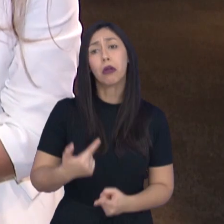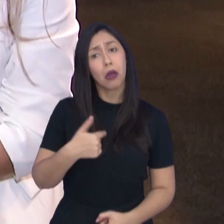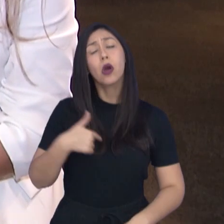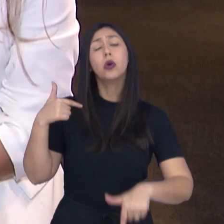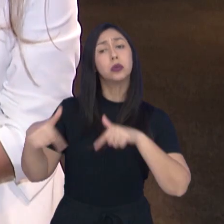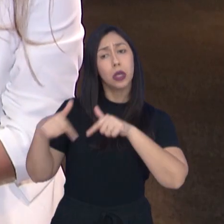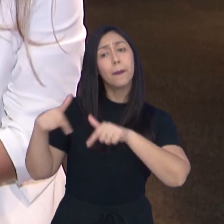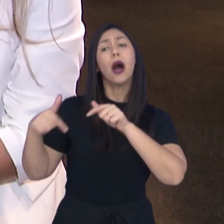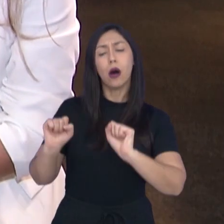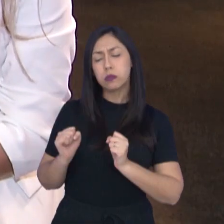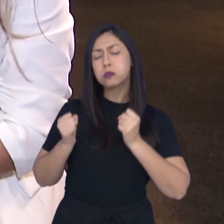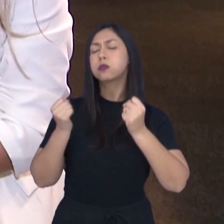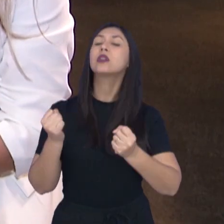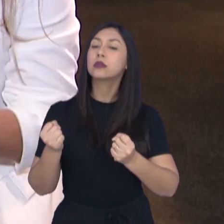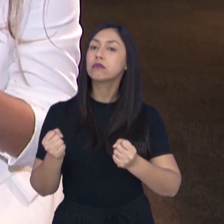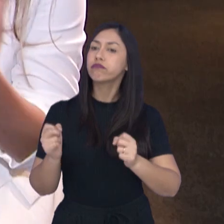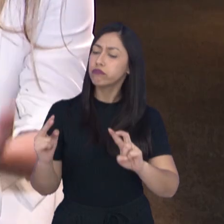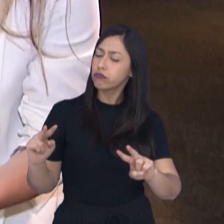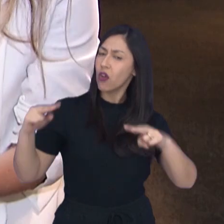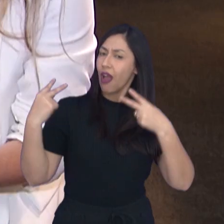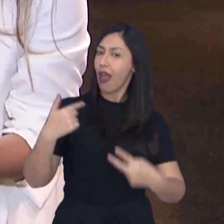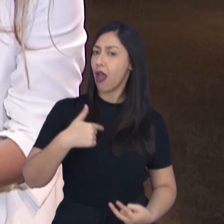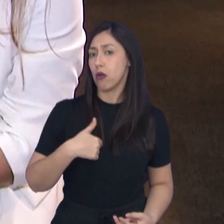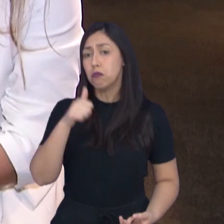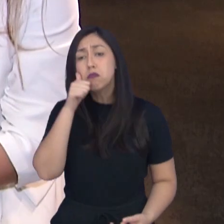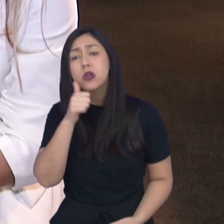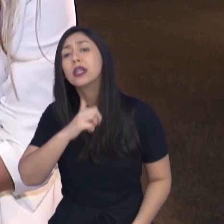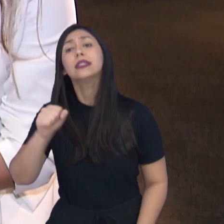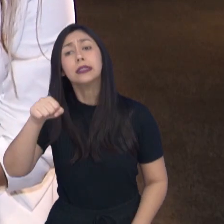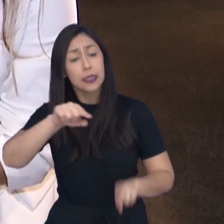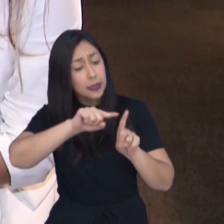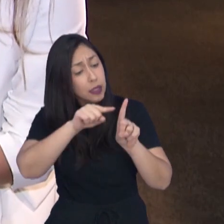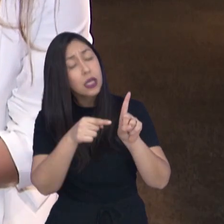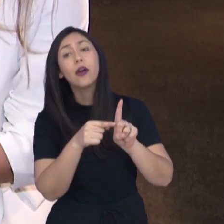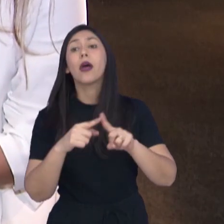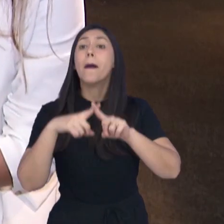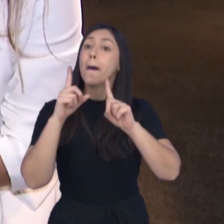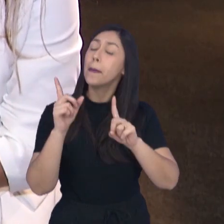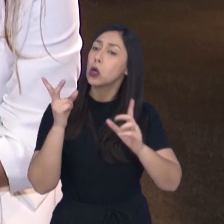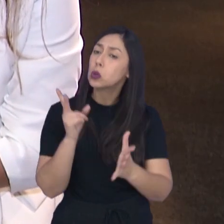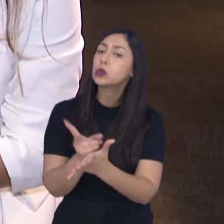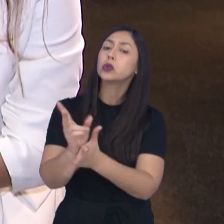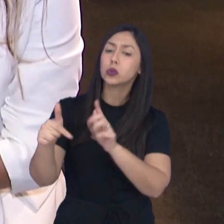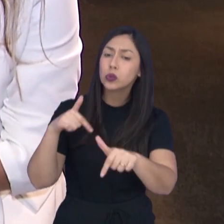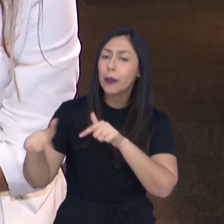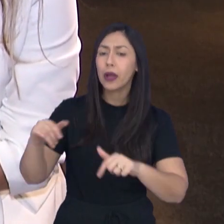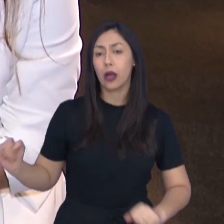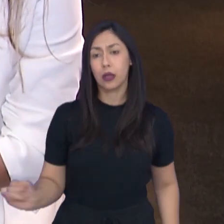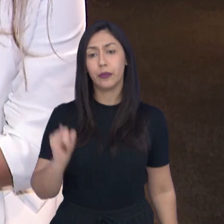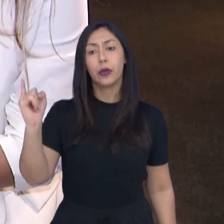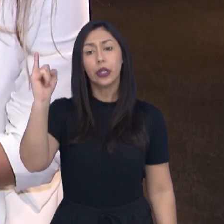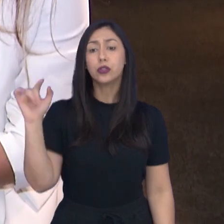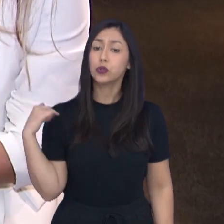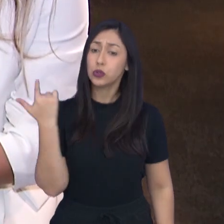ter esse olhar que, além de mulher, mãe, a gente tem as nossas entregas, né, as nossas renúncias para estar aqui, é muito importante. Então, é um olhar que a gente tem, uma